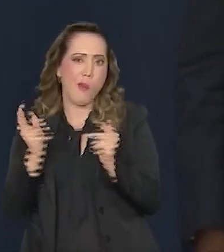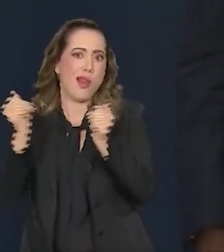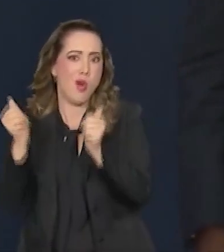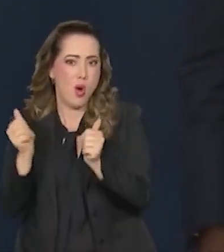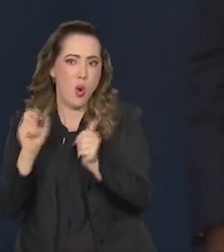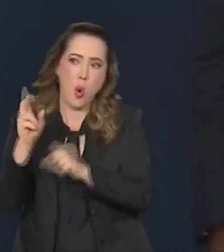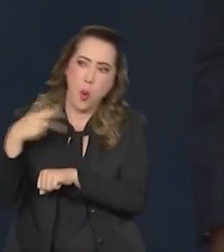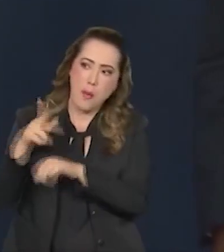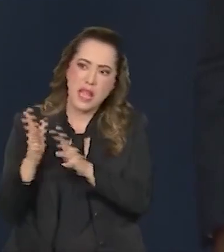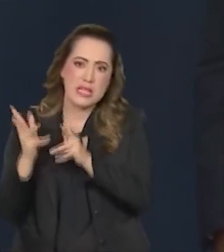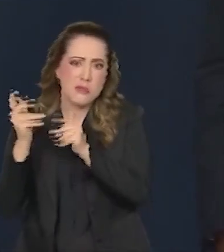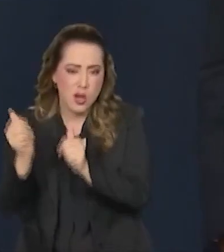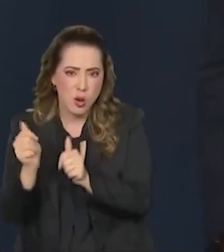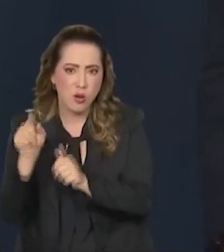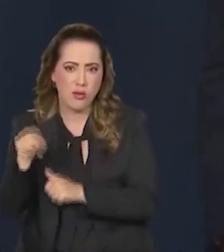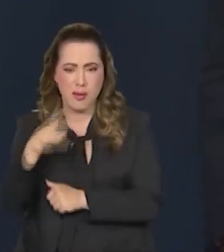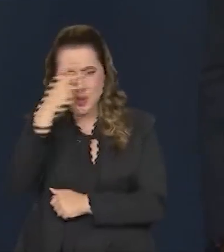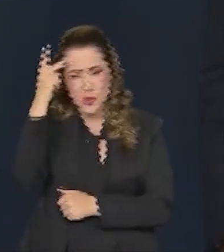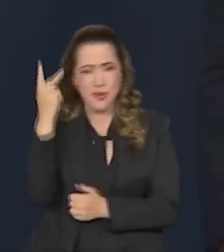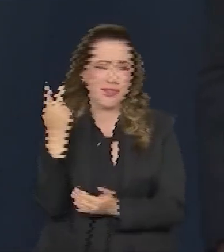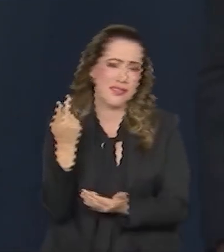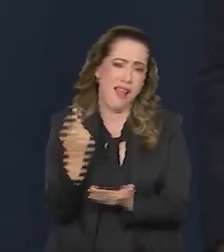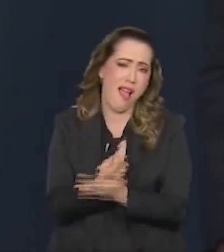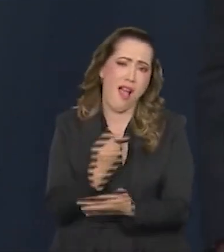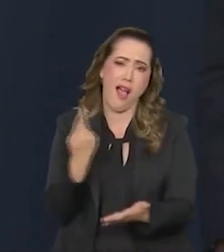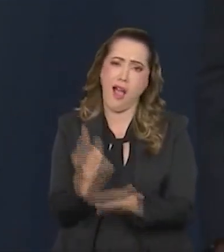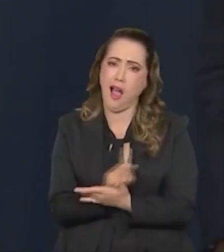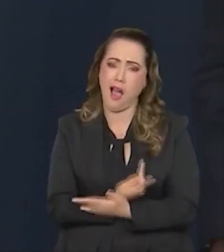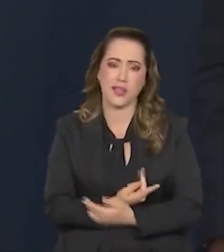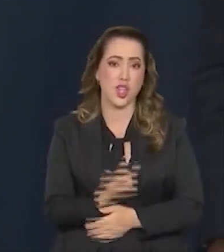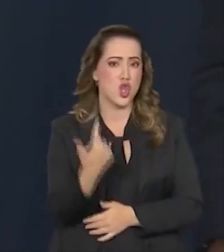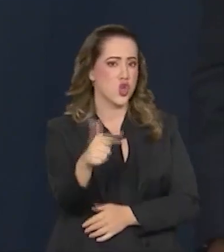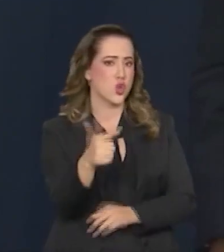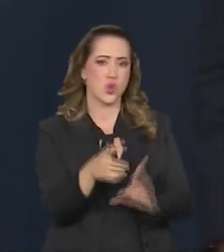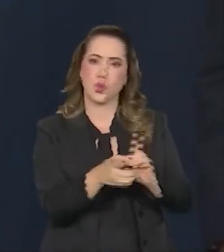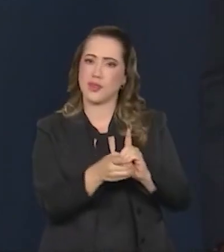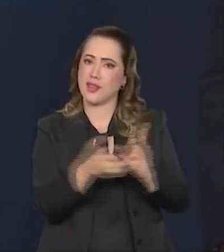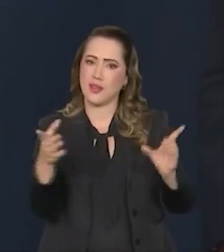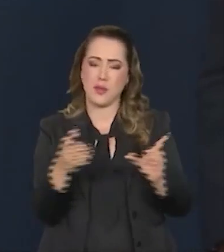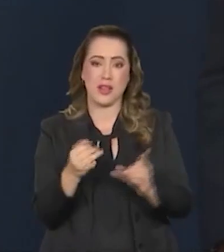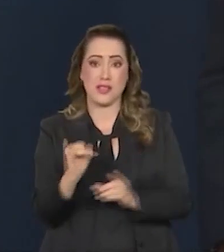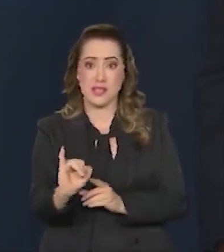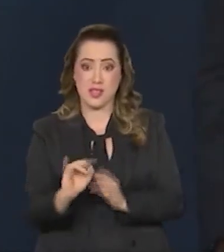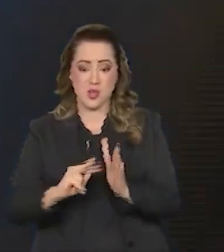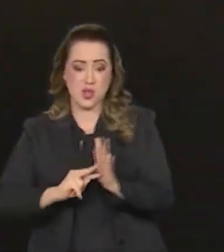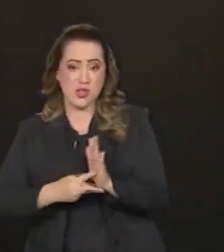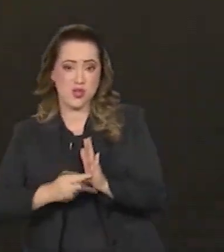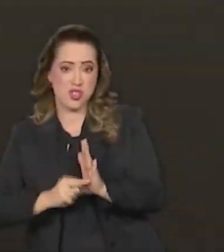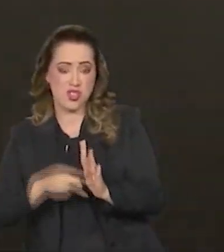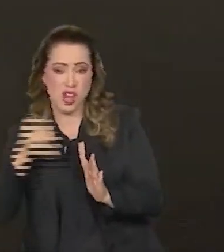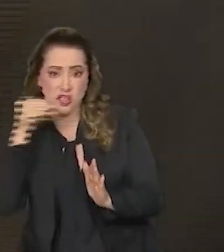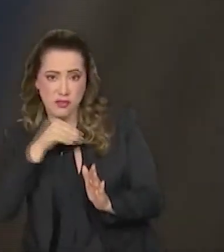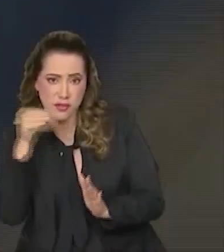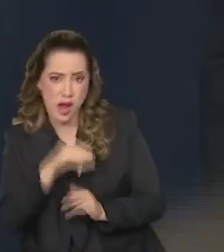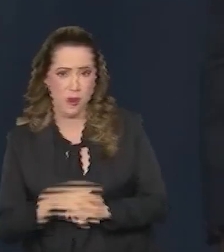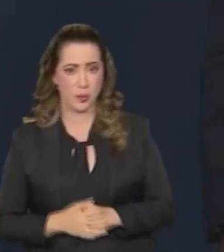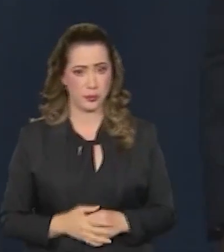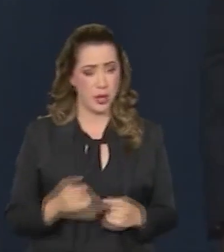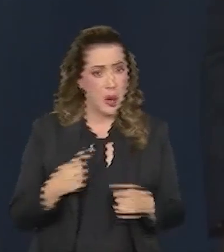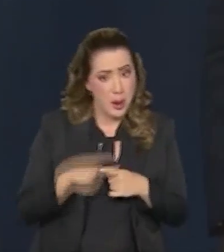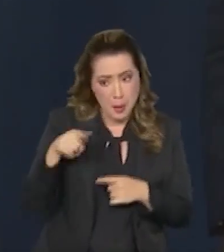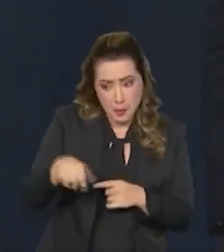melhor, está enganado. Não há democracia sem sindicato forte. Porque o sindicato